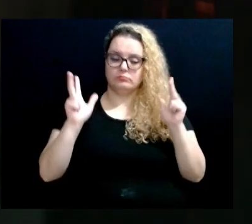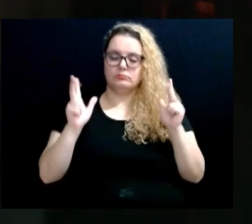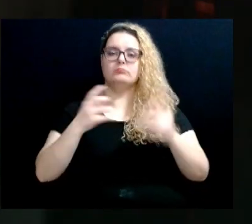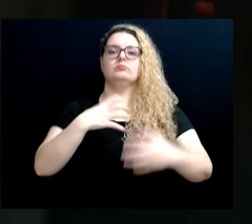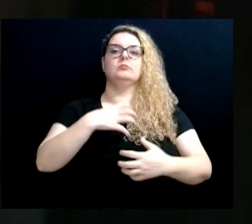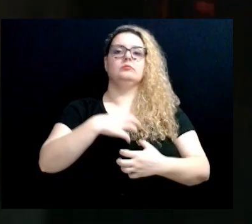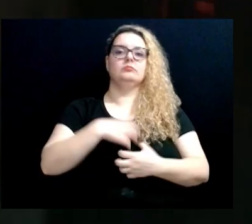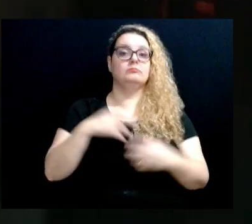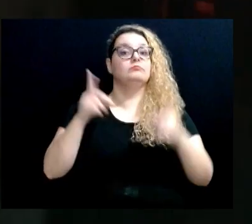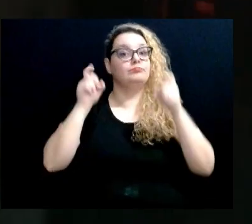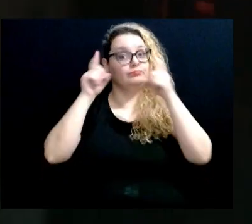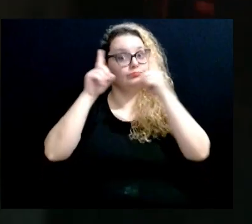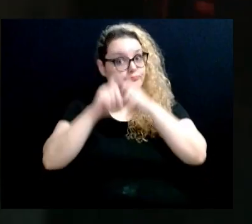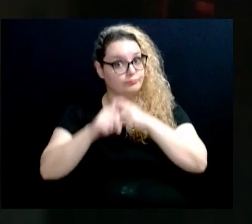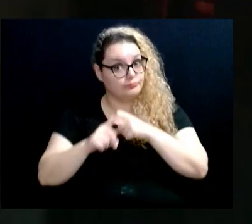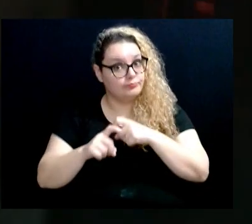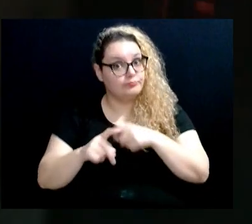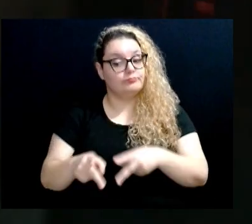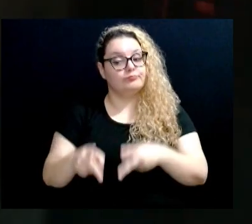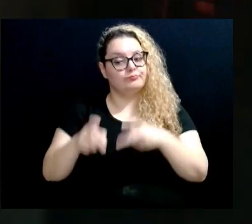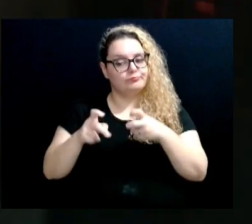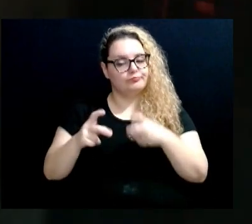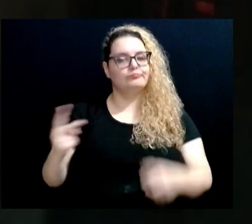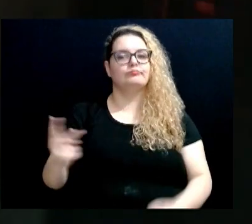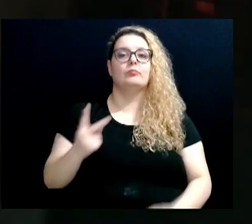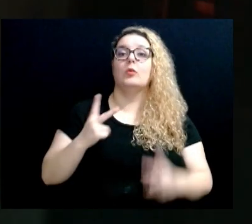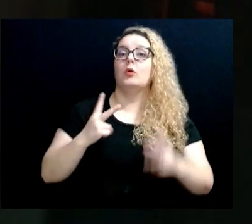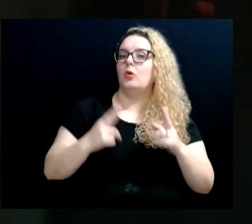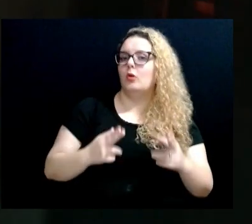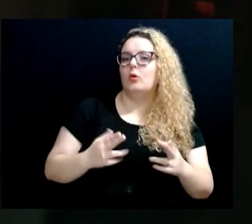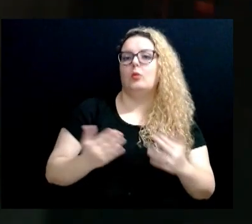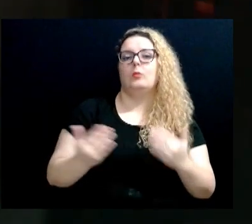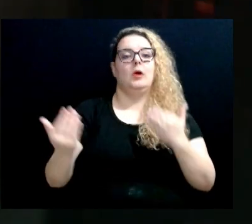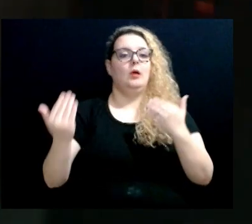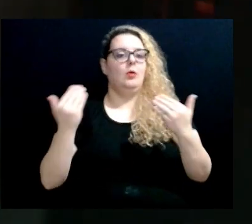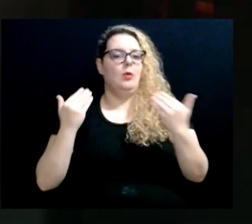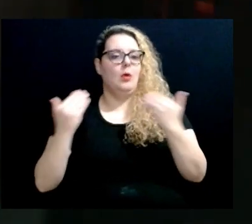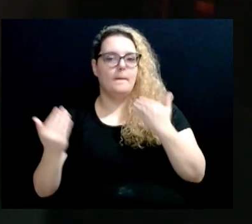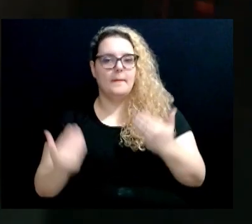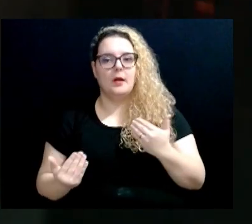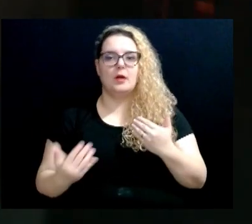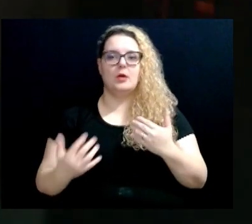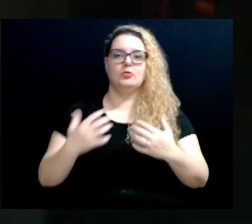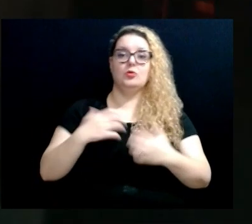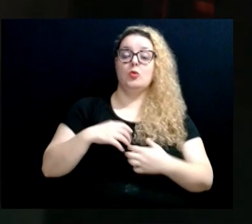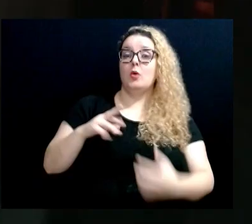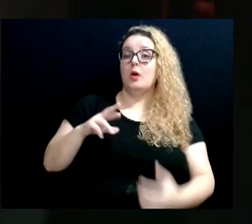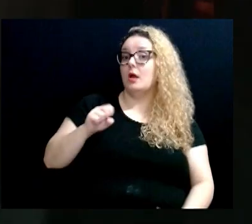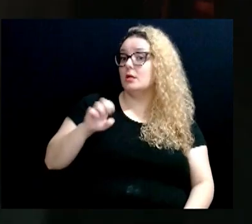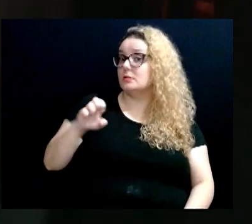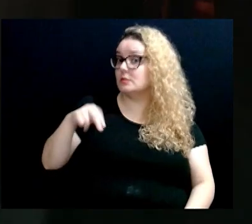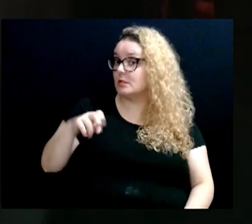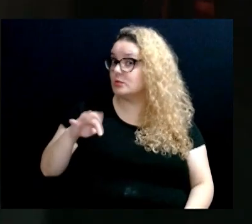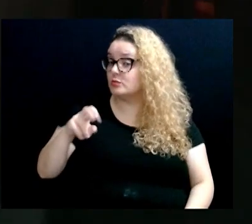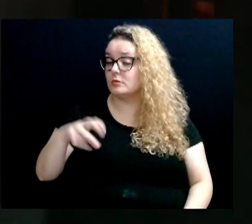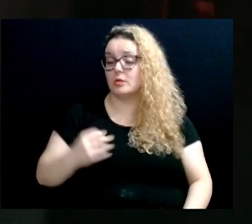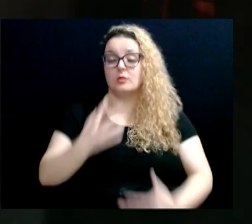de reconhecer, como a comparação, o ressentimento, a frustração e até